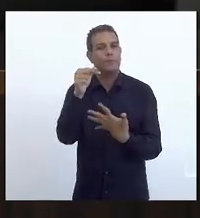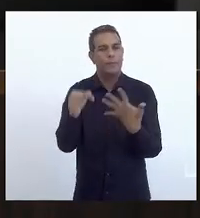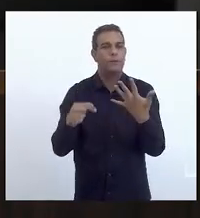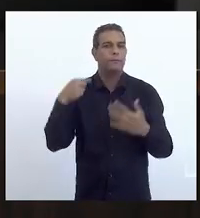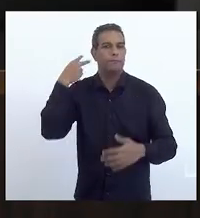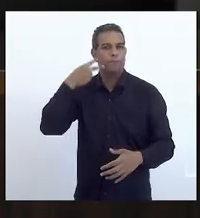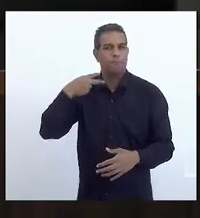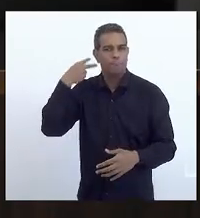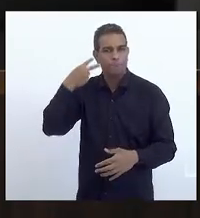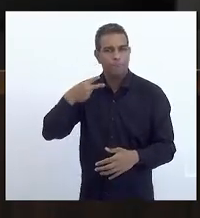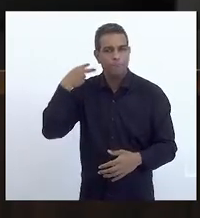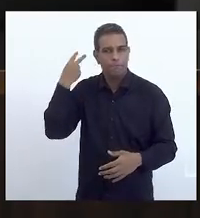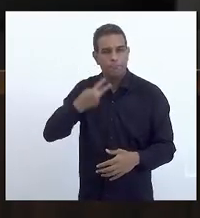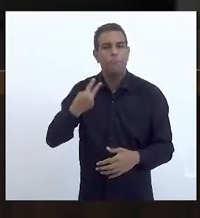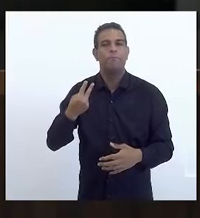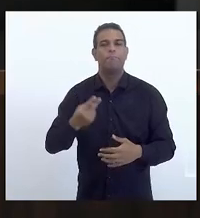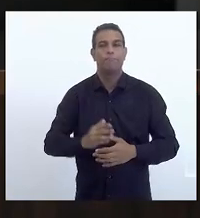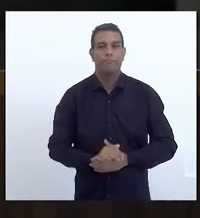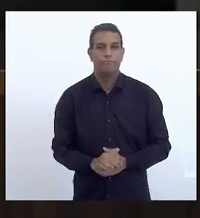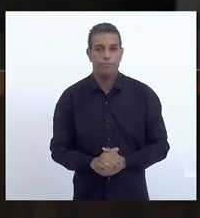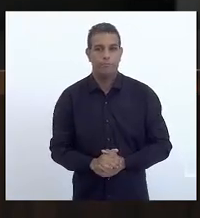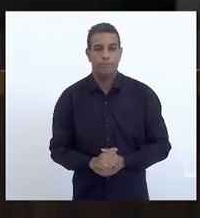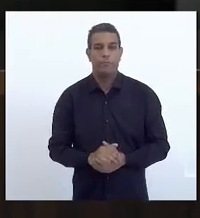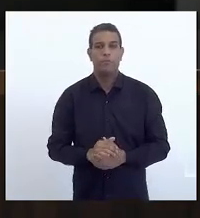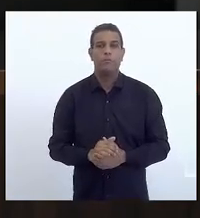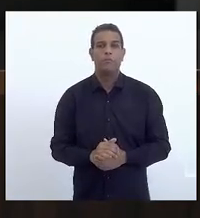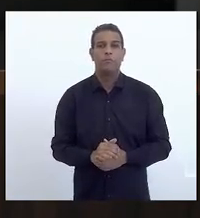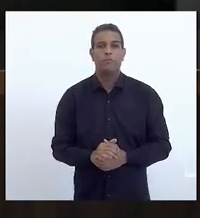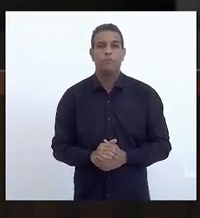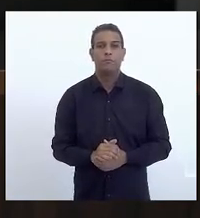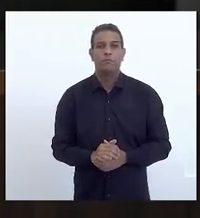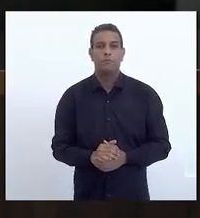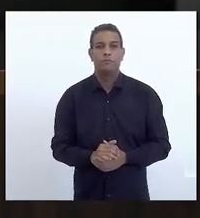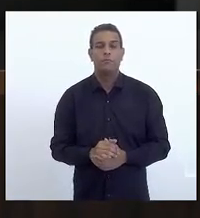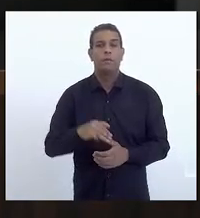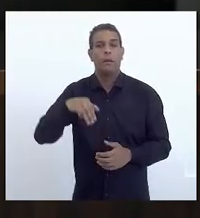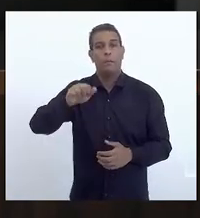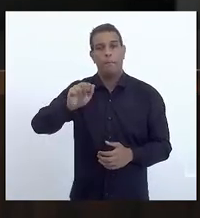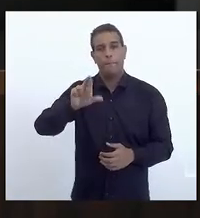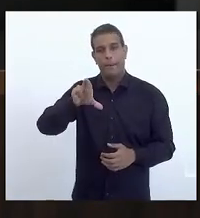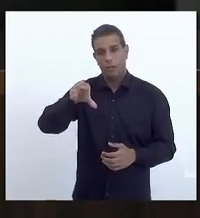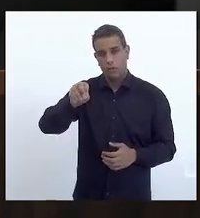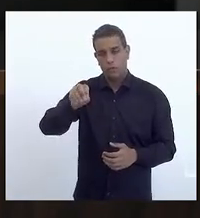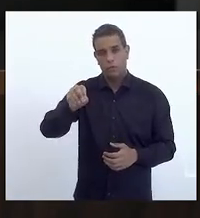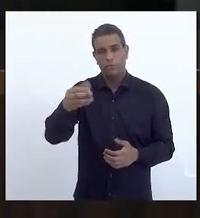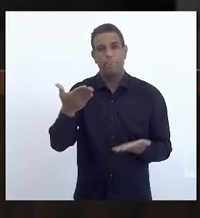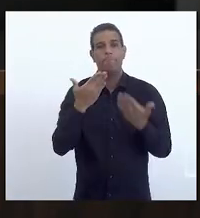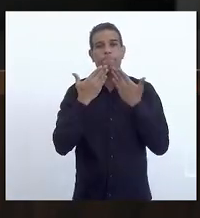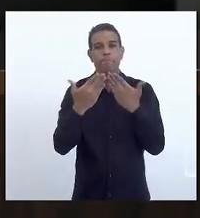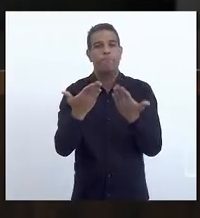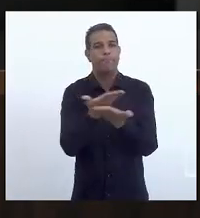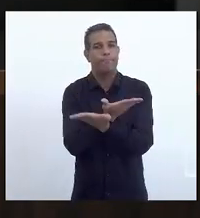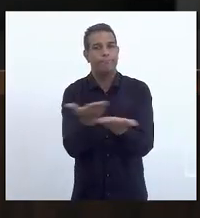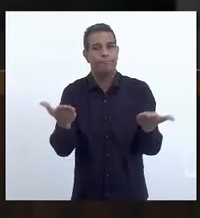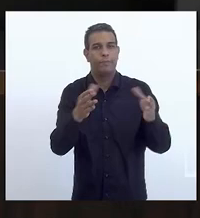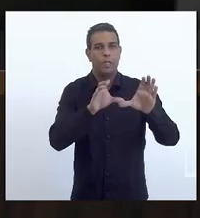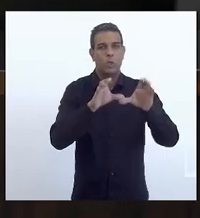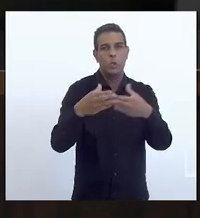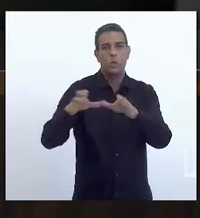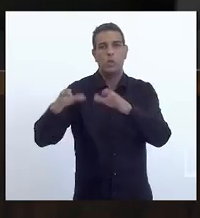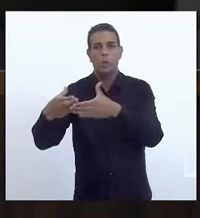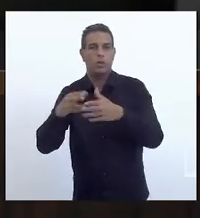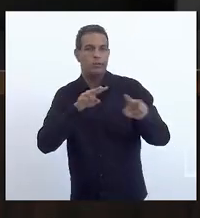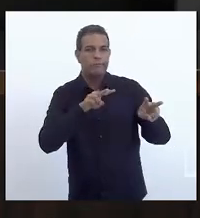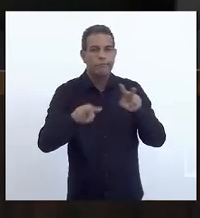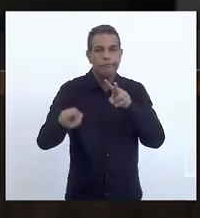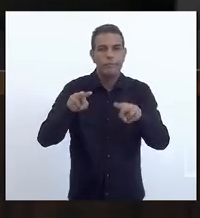Bontempo, Alana Passos, Alexandre Freitas e Márcio Pacheco. Dependendo de pareceres das comissões de Constituição e